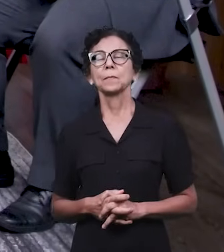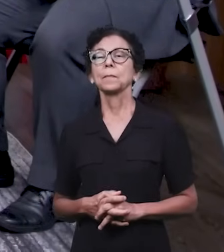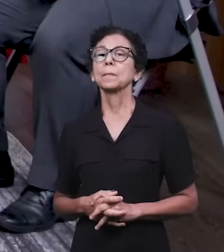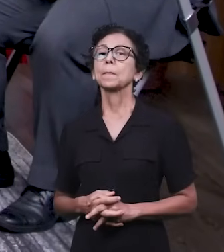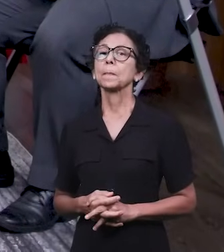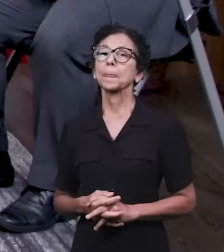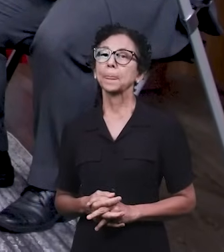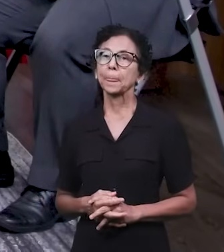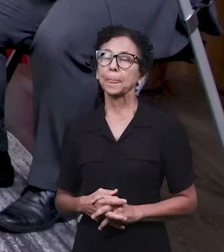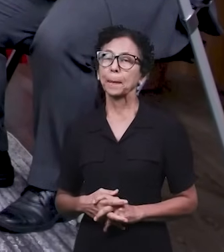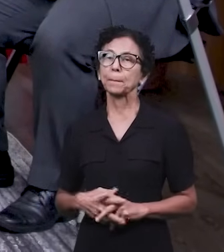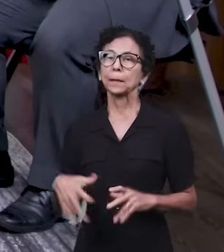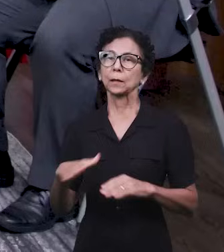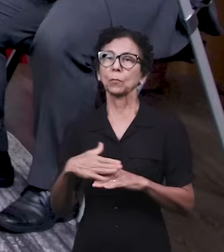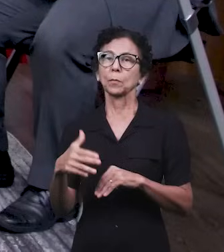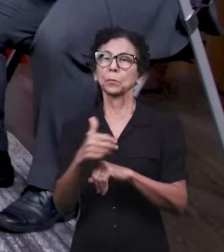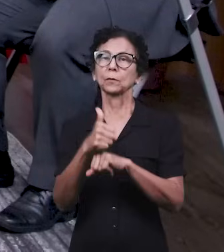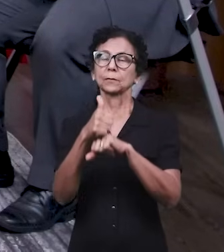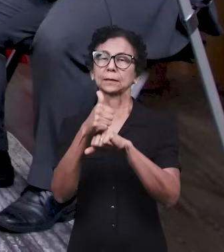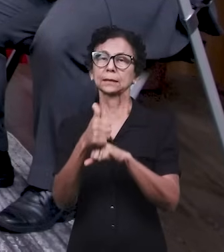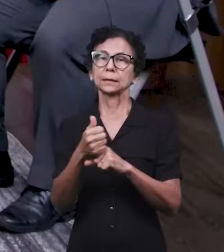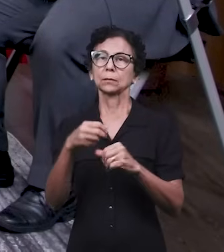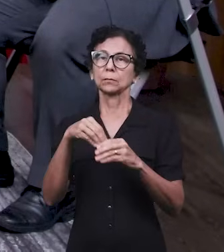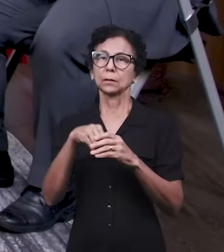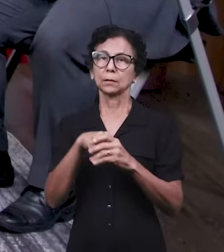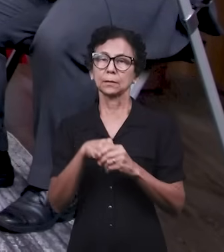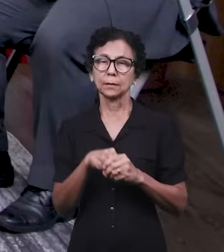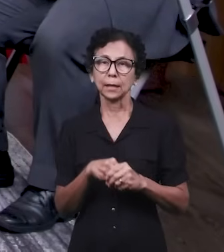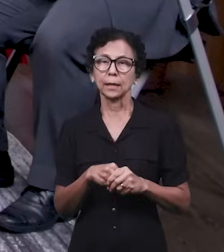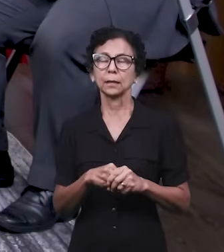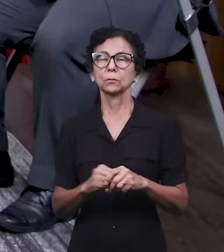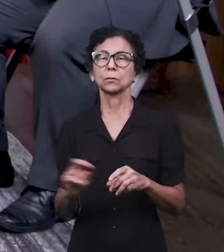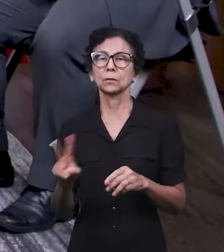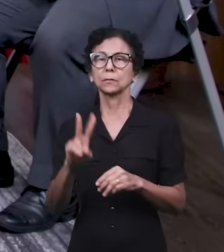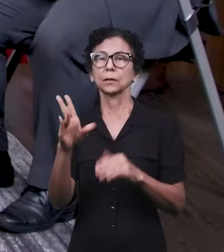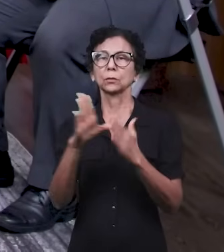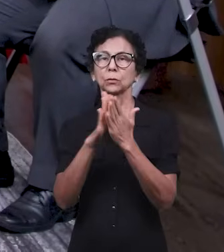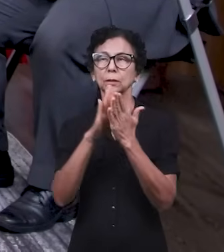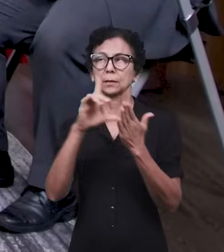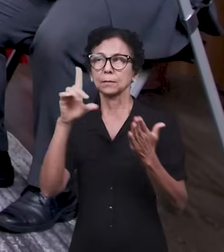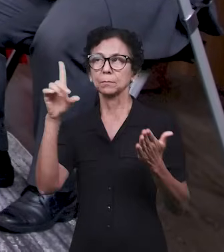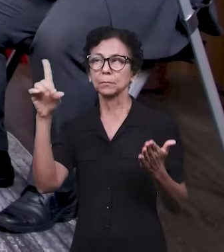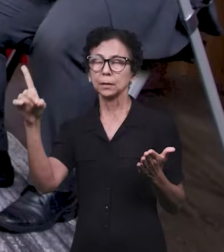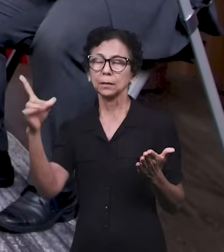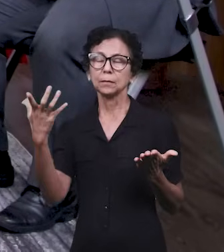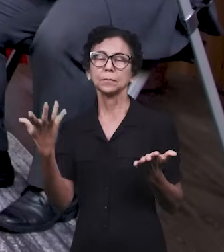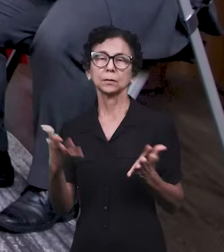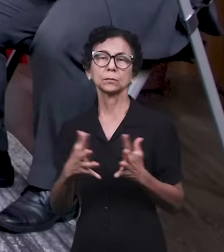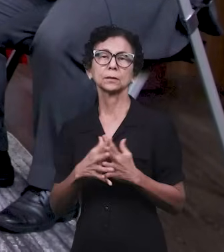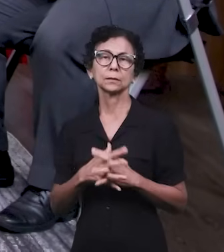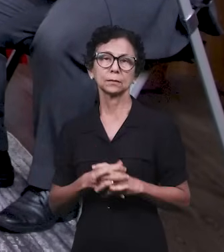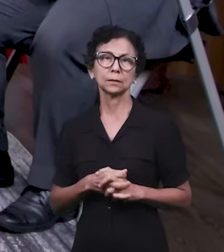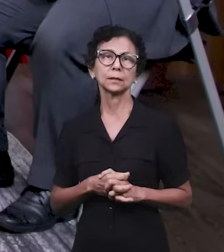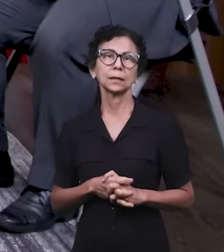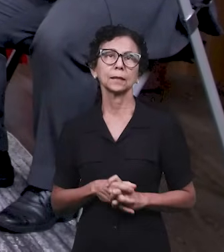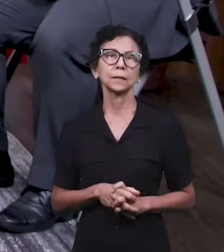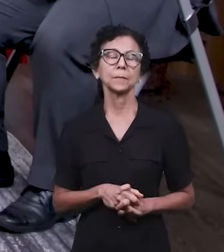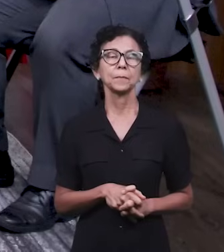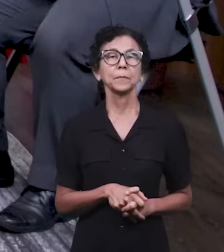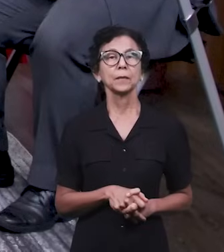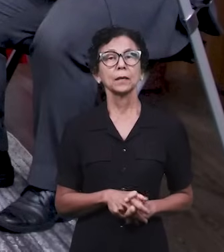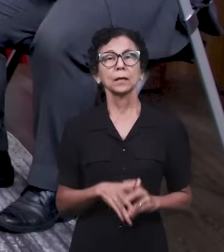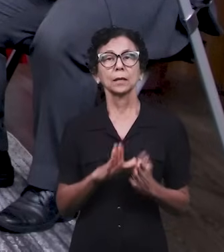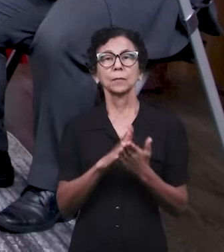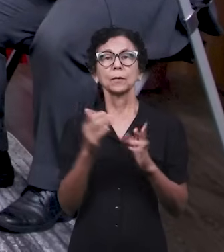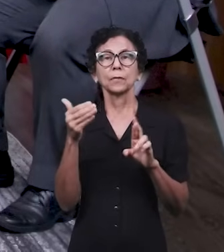Que nós temos a Bíblia como a nossa referência de fé, de verdade, de prática, mas também não podemos ser inocentes, porque o Senhor nos fala